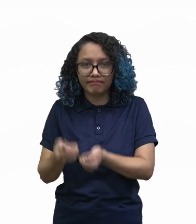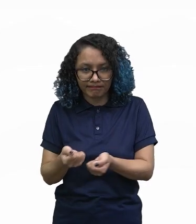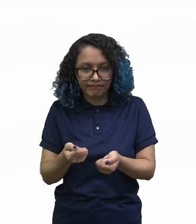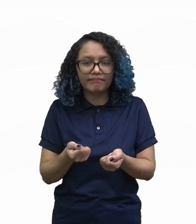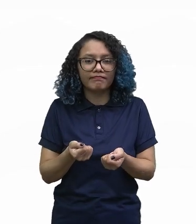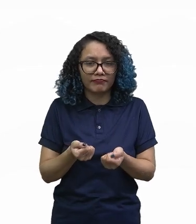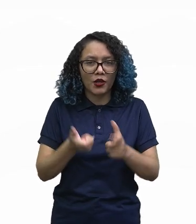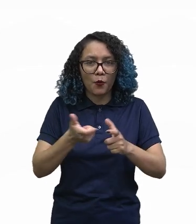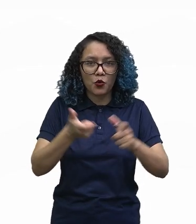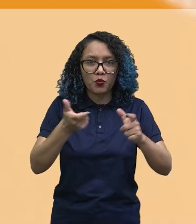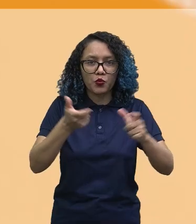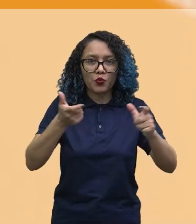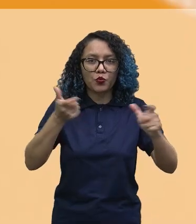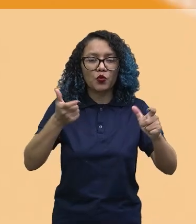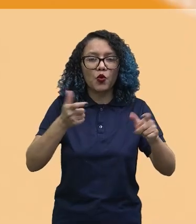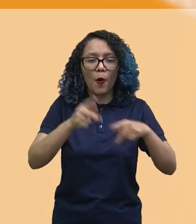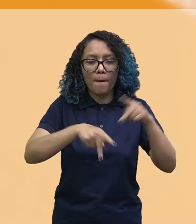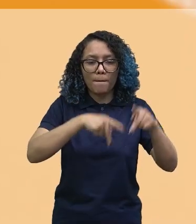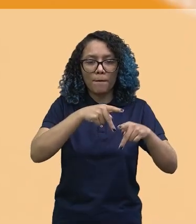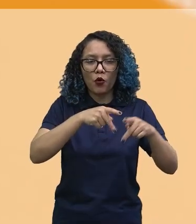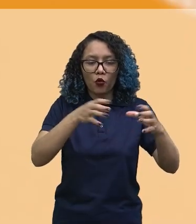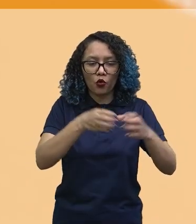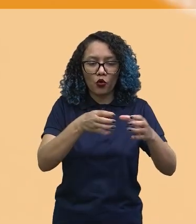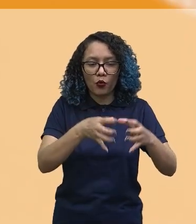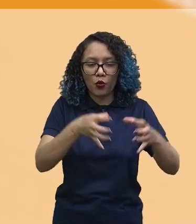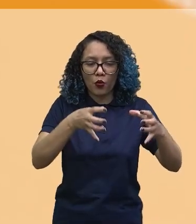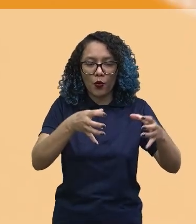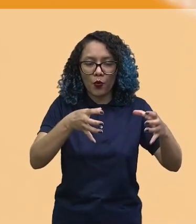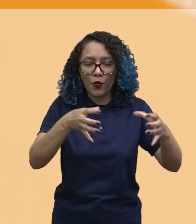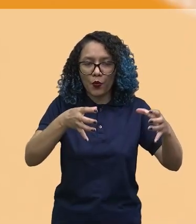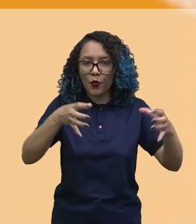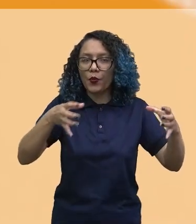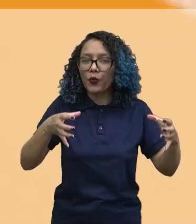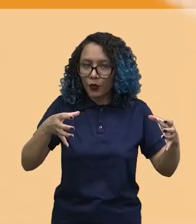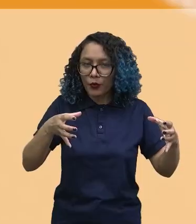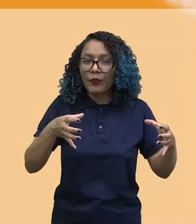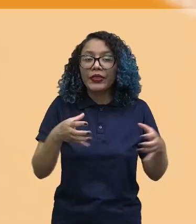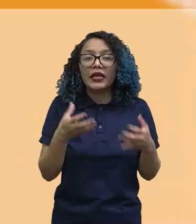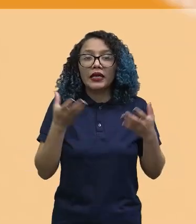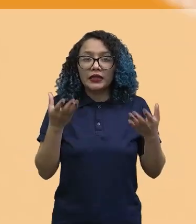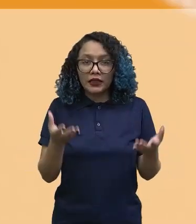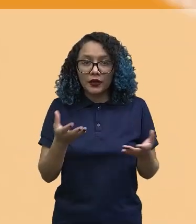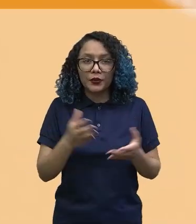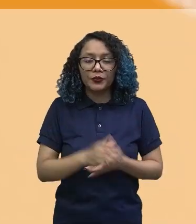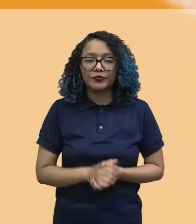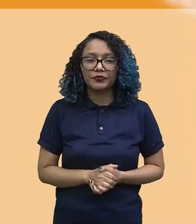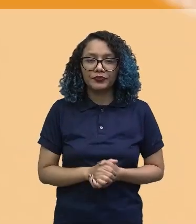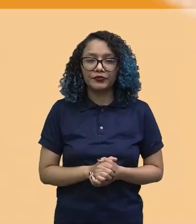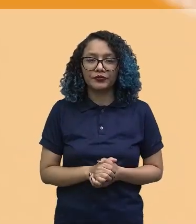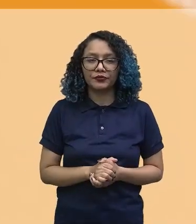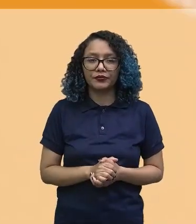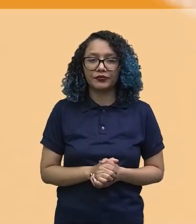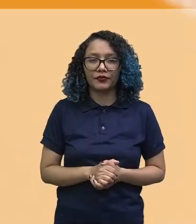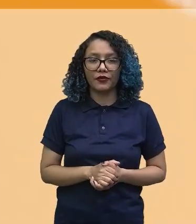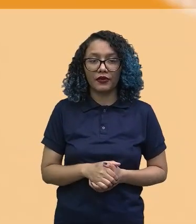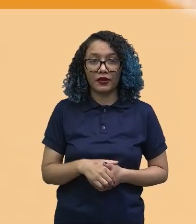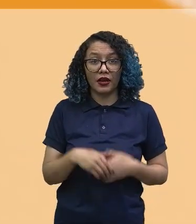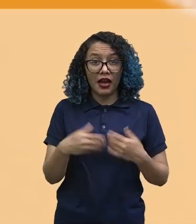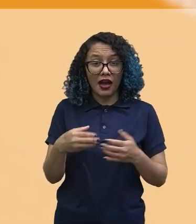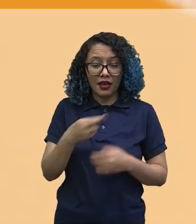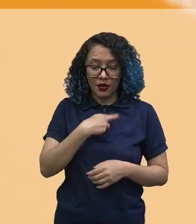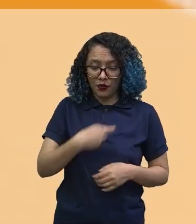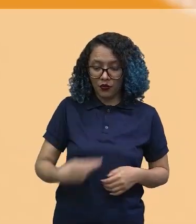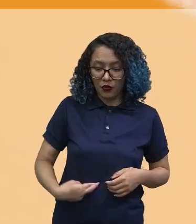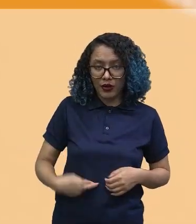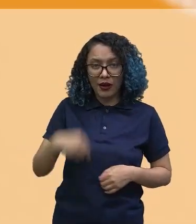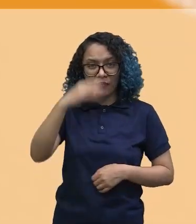e crescimento desse movimento, é claro que a República Brasileira, recém-República